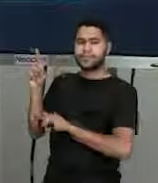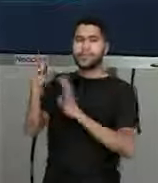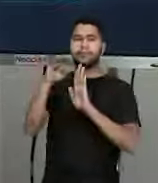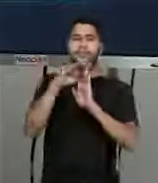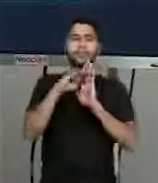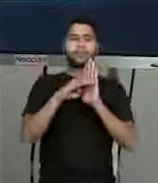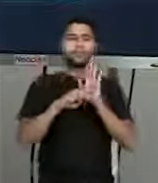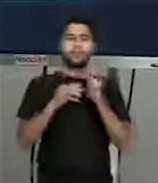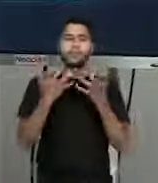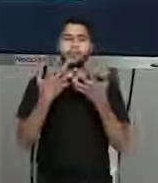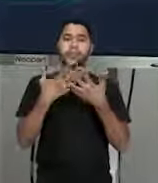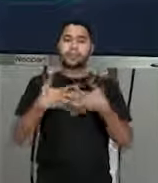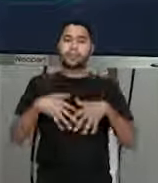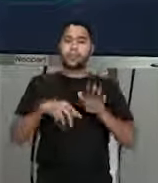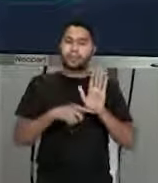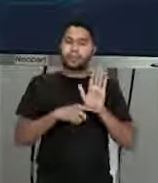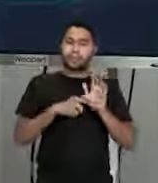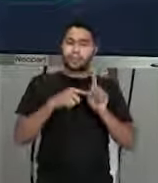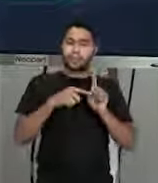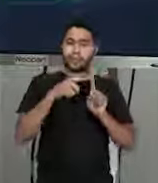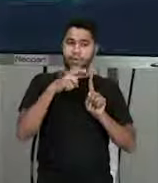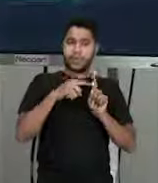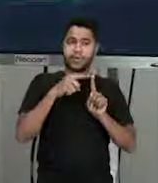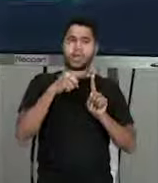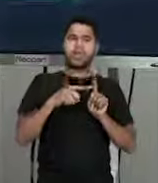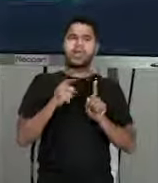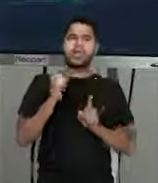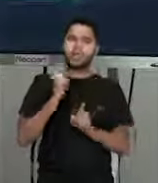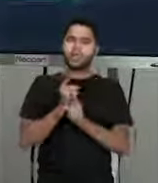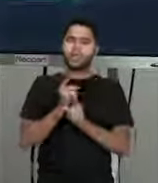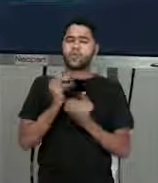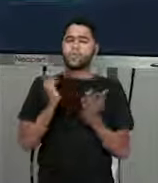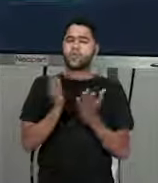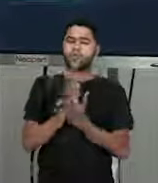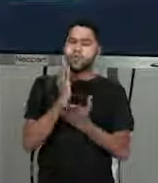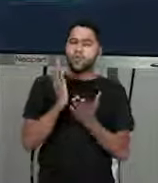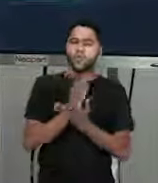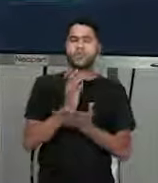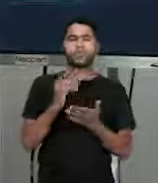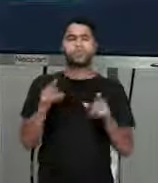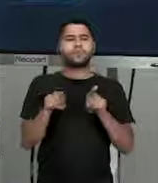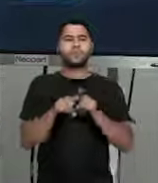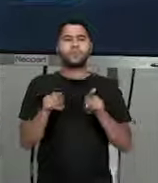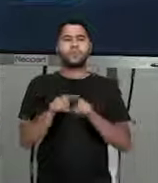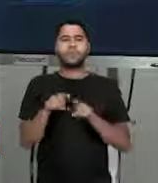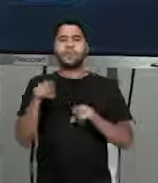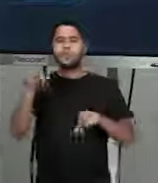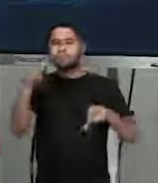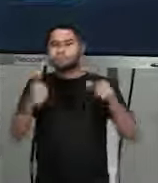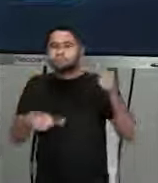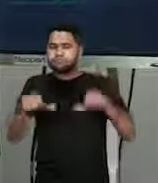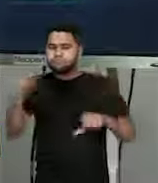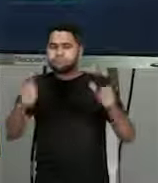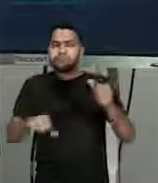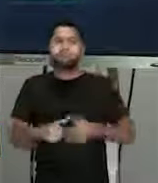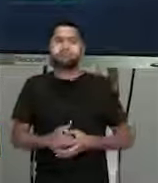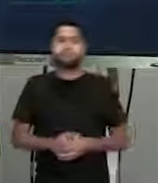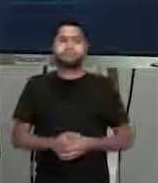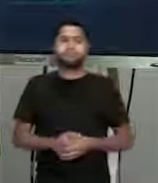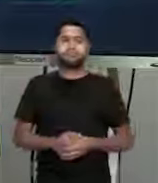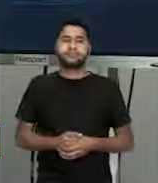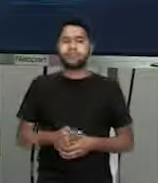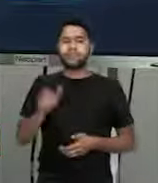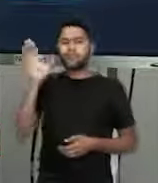uma máquina térmica. Essa figura é encontrada nos livros, em questões de avaliação.